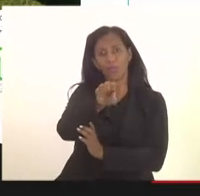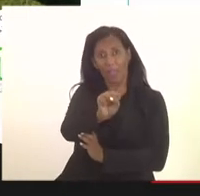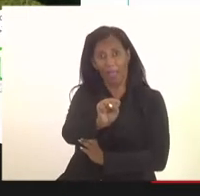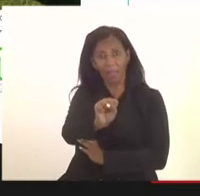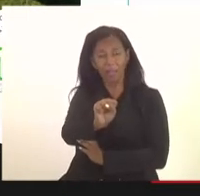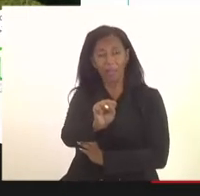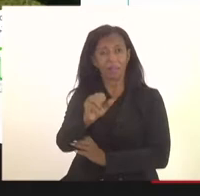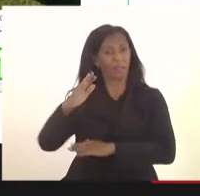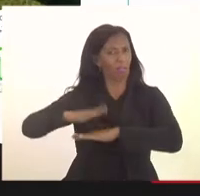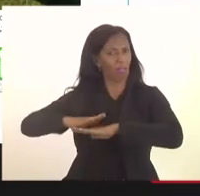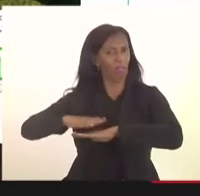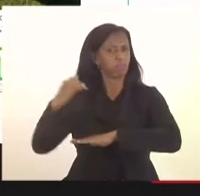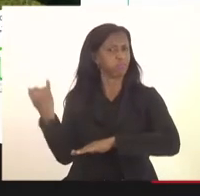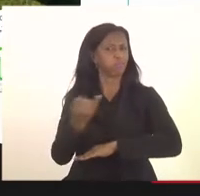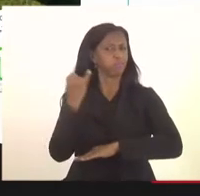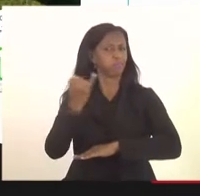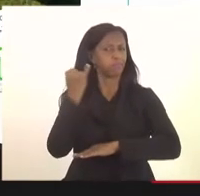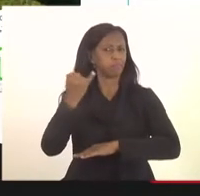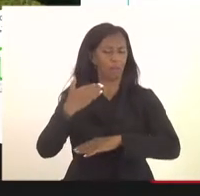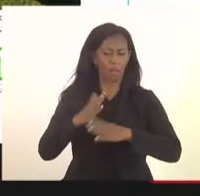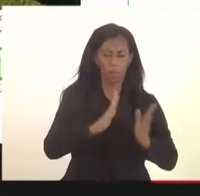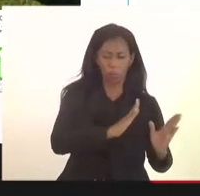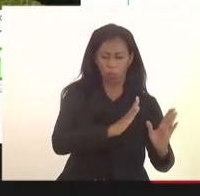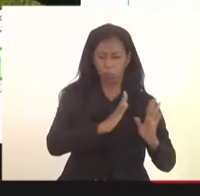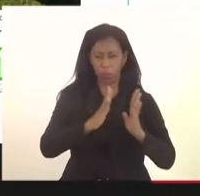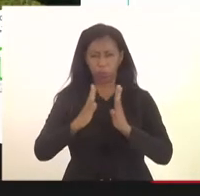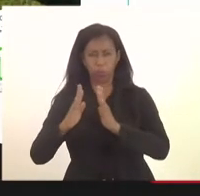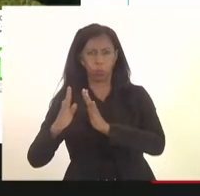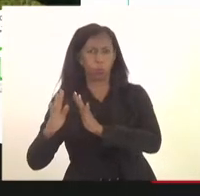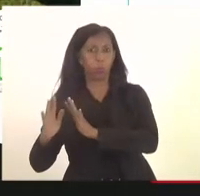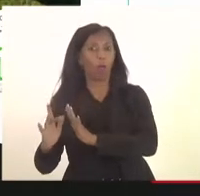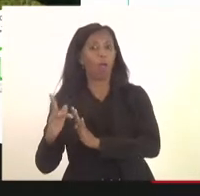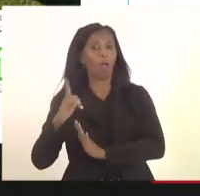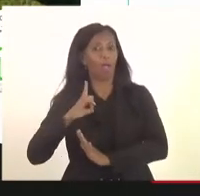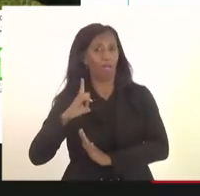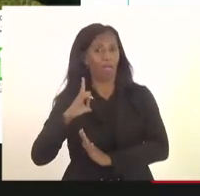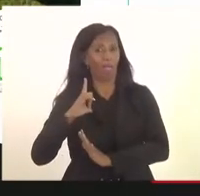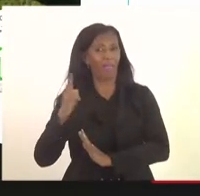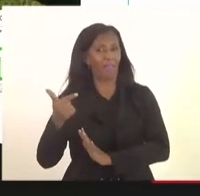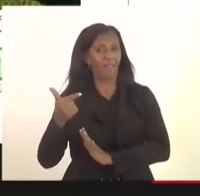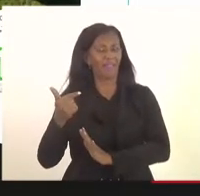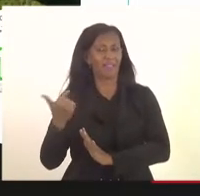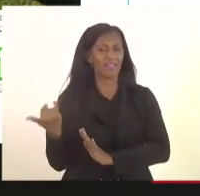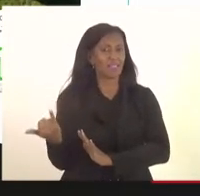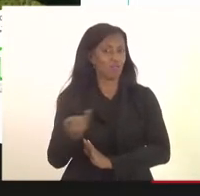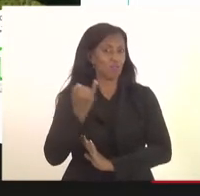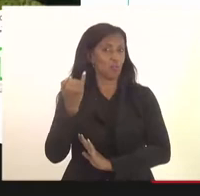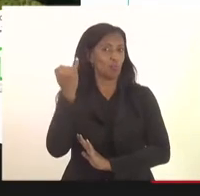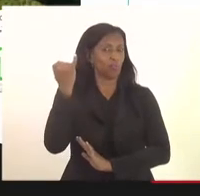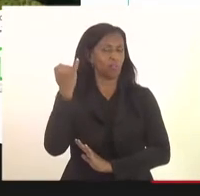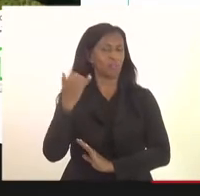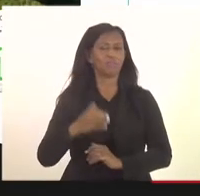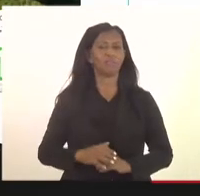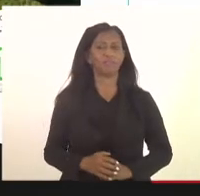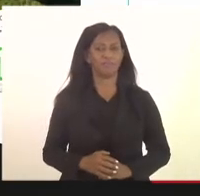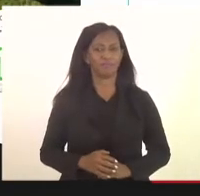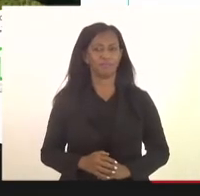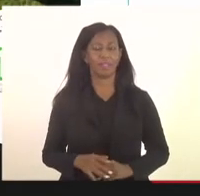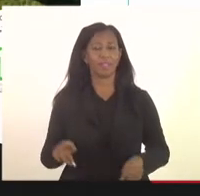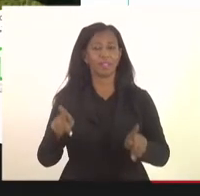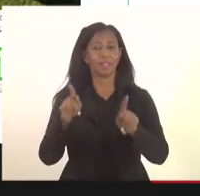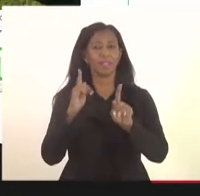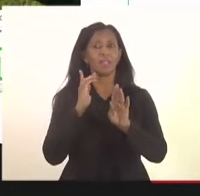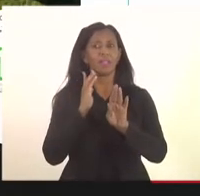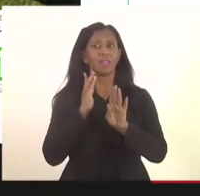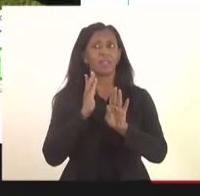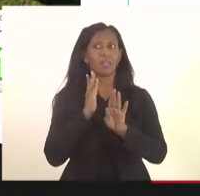que dominou o início da produção dela e tem sido parte do DNA dela desde o início, né? Também